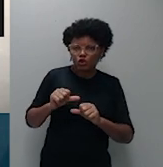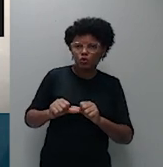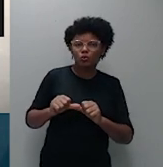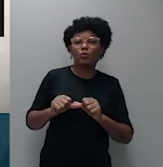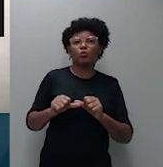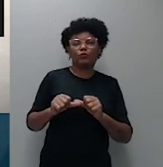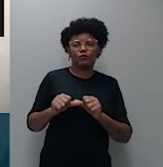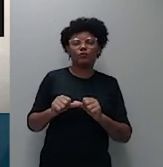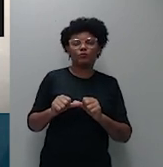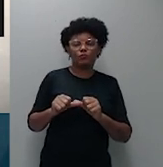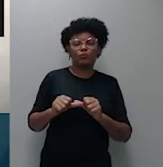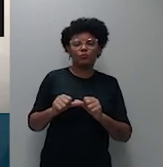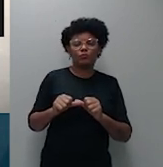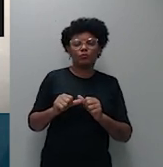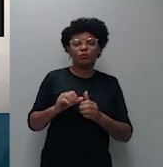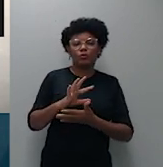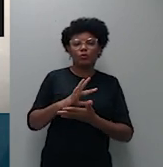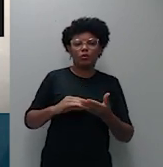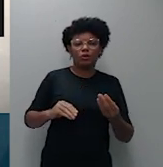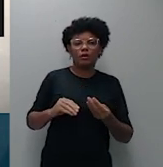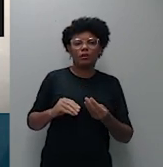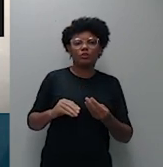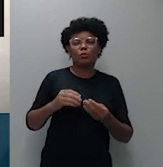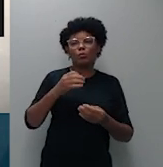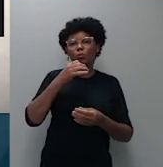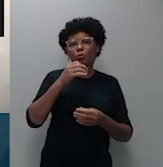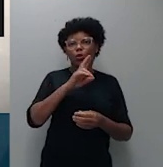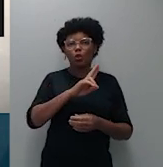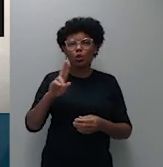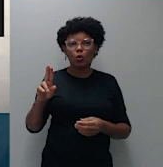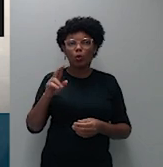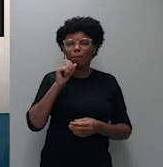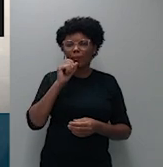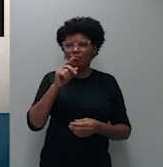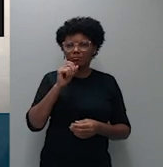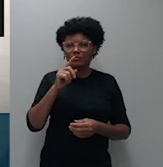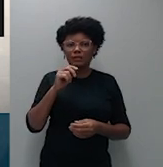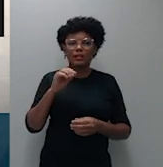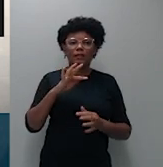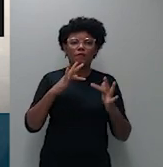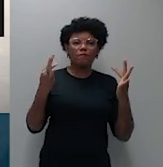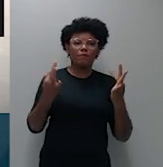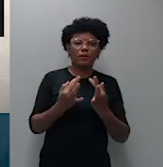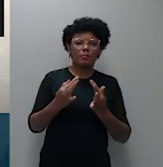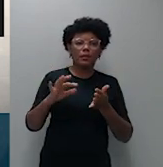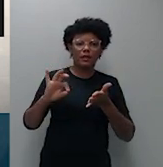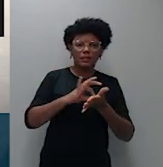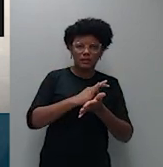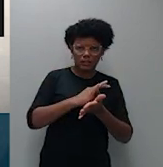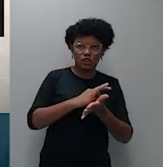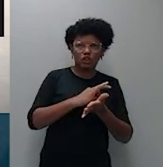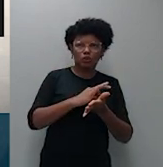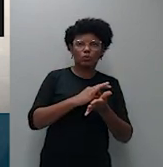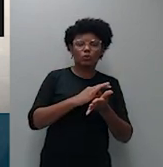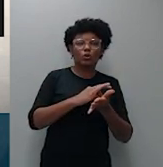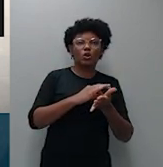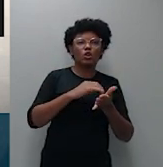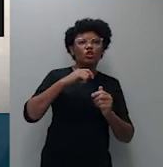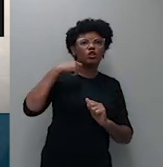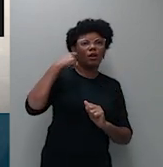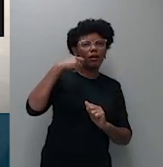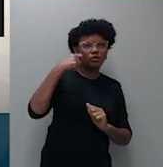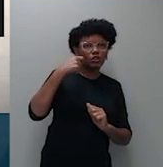inserida no apelido de família pretendida conciliação entre assinatura artística e o nome registral